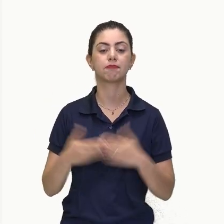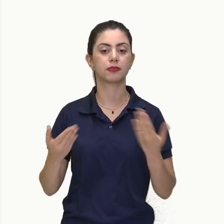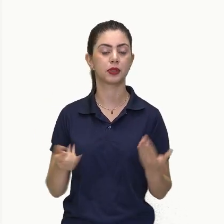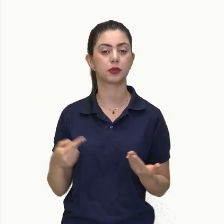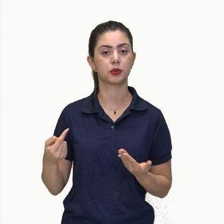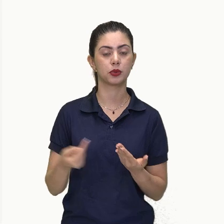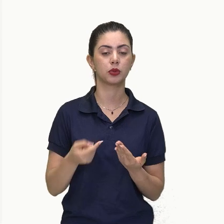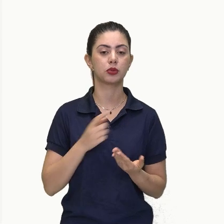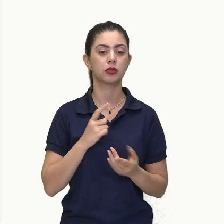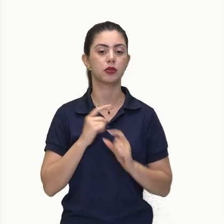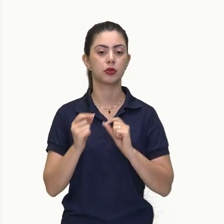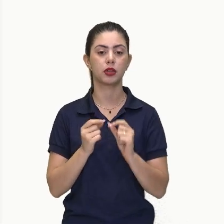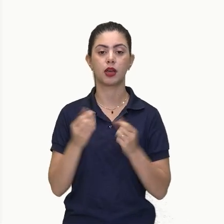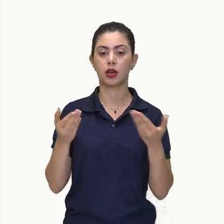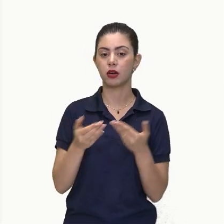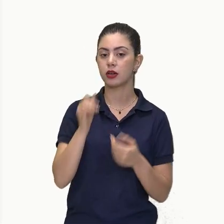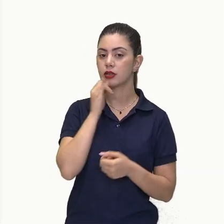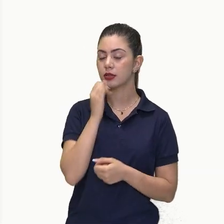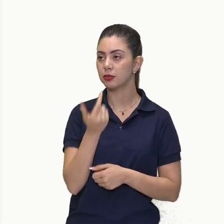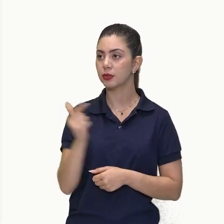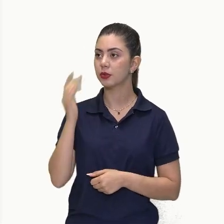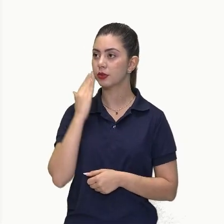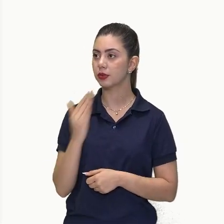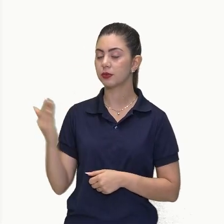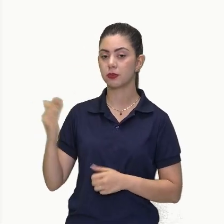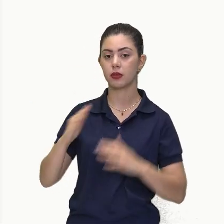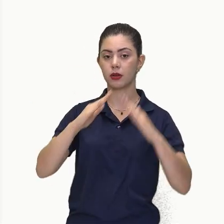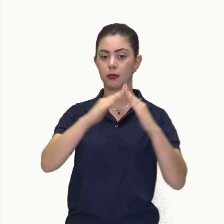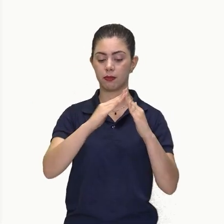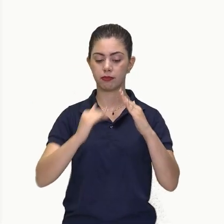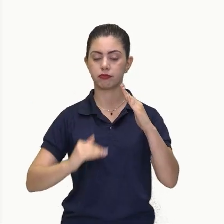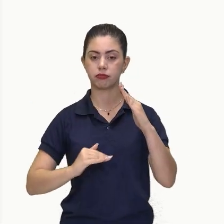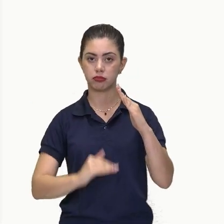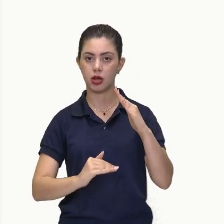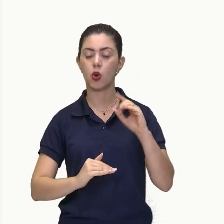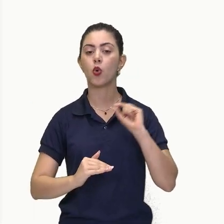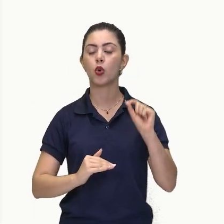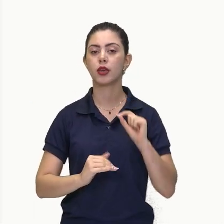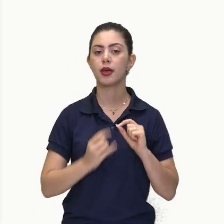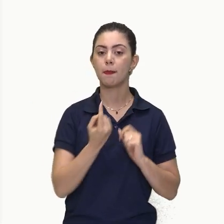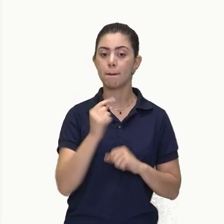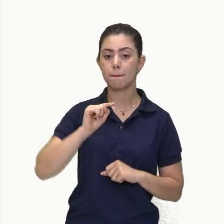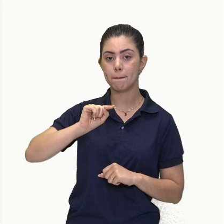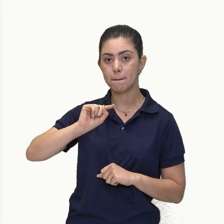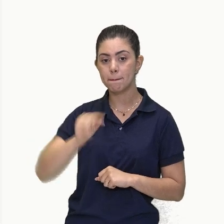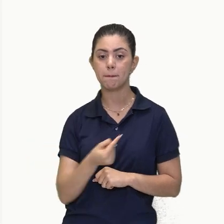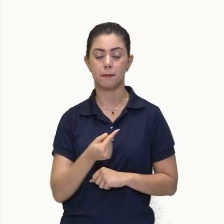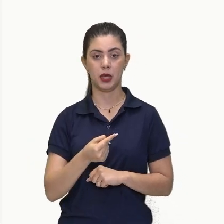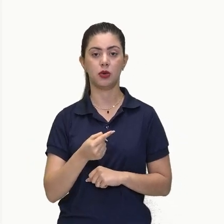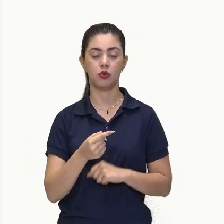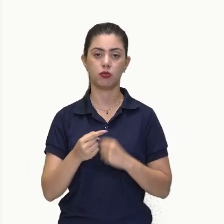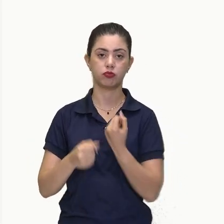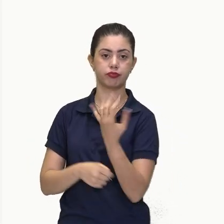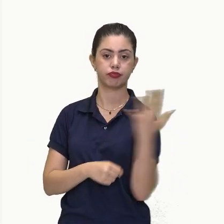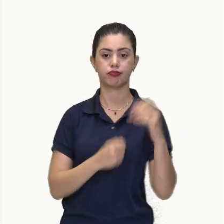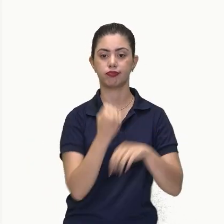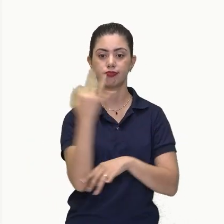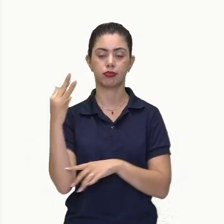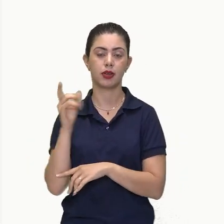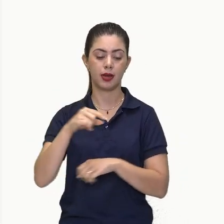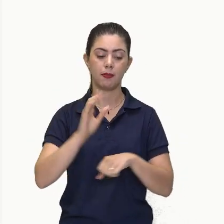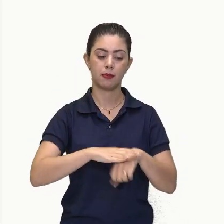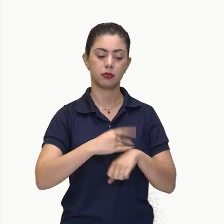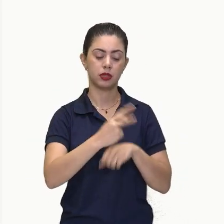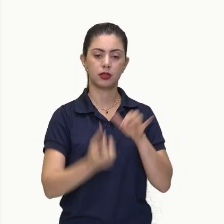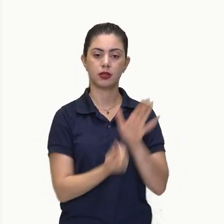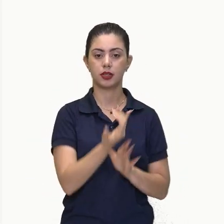na base da pirâmide que nós temos 1.000 plantas, que são os produtores. Os consumidores primários